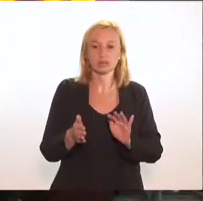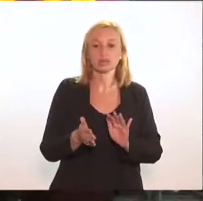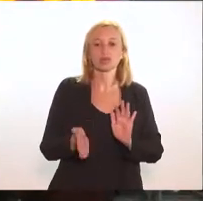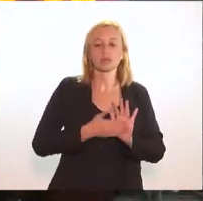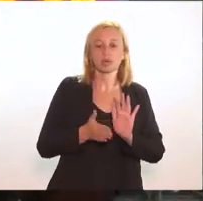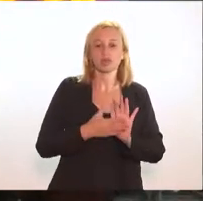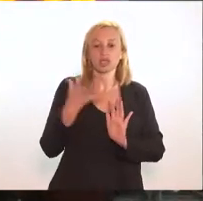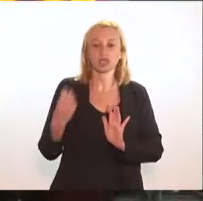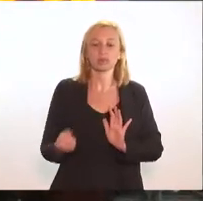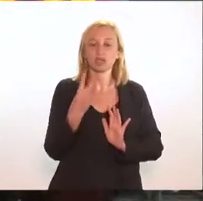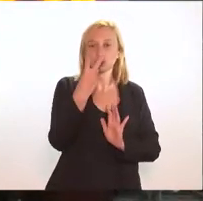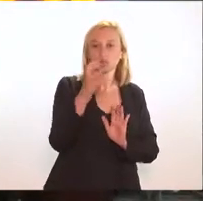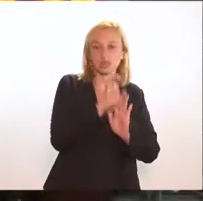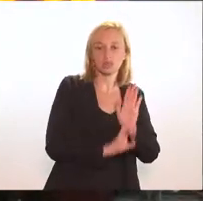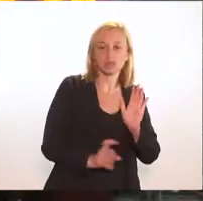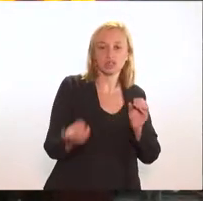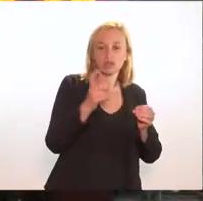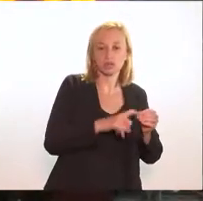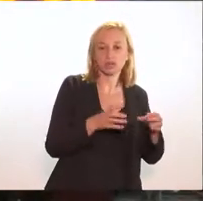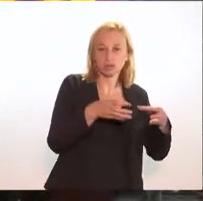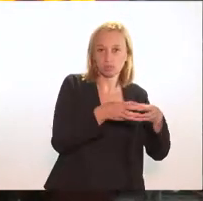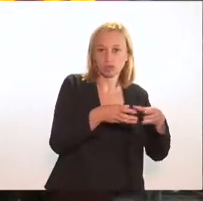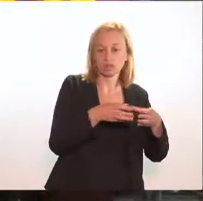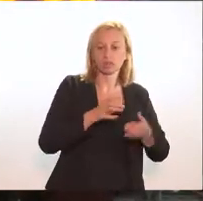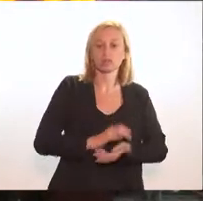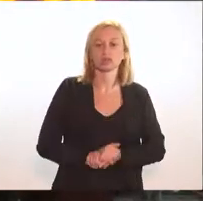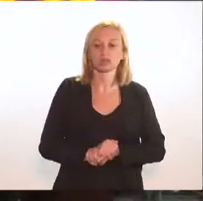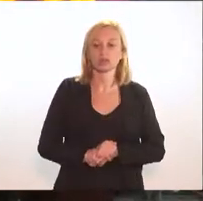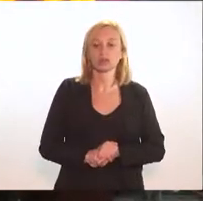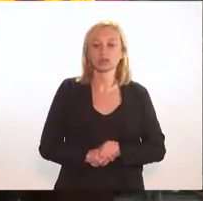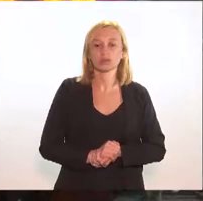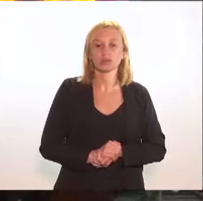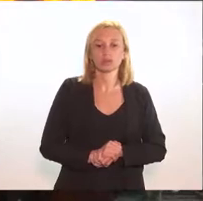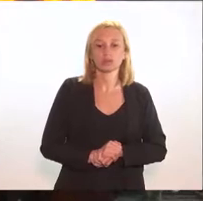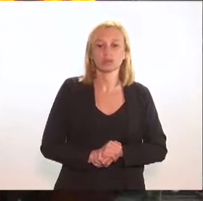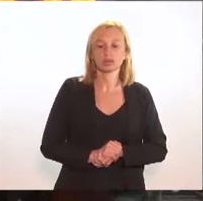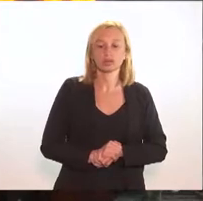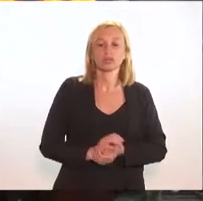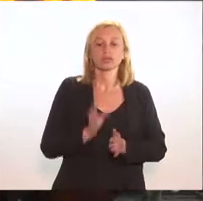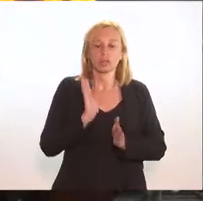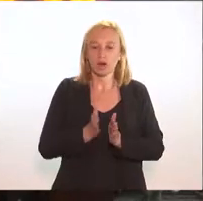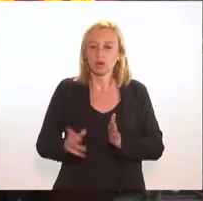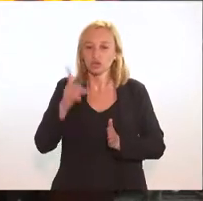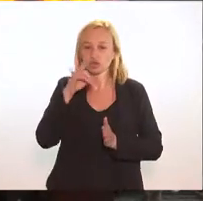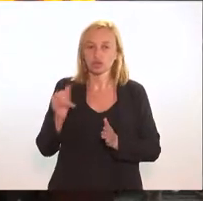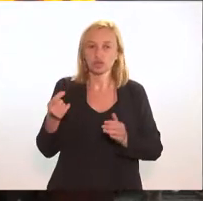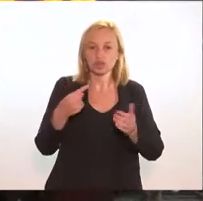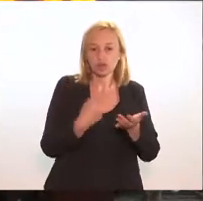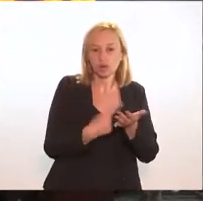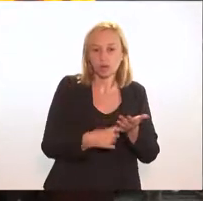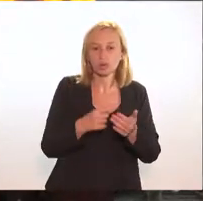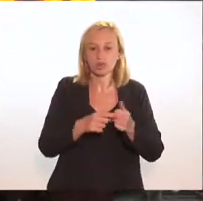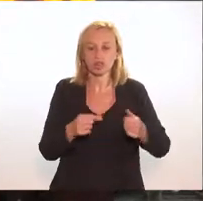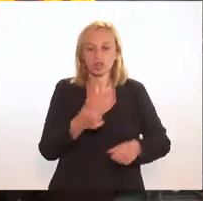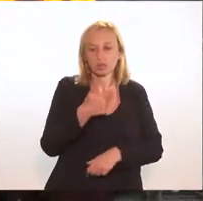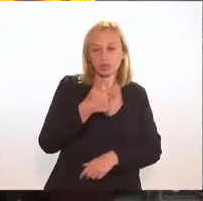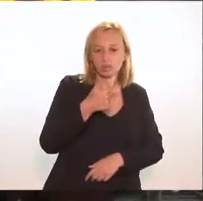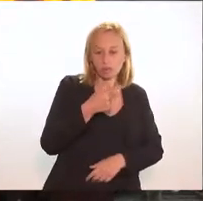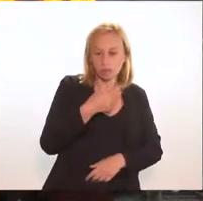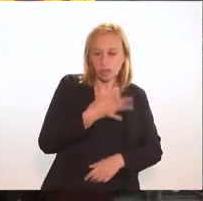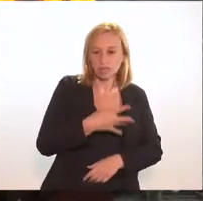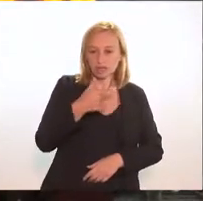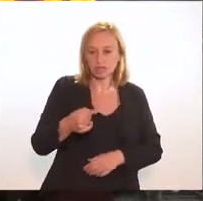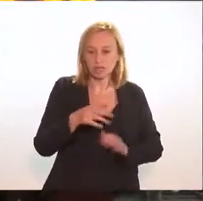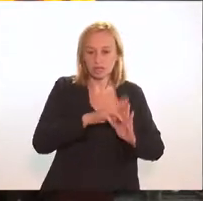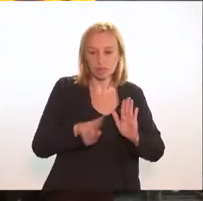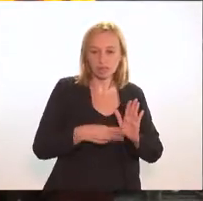presente proposta recebeu duas emendas e retorna às comissões. Incluído na ordem do dia, de acordo com o parágrafo 1º do artigo 47 do Regimento Interno